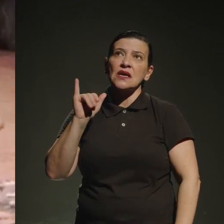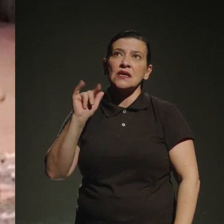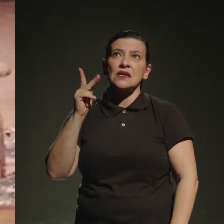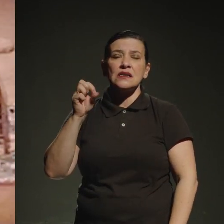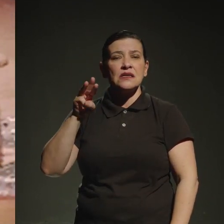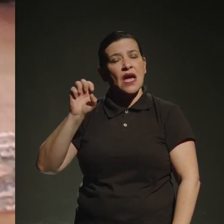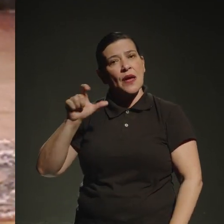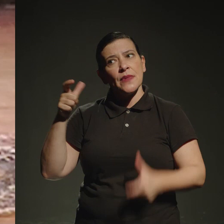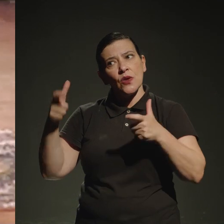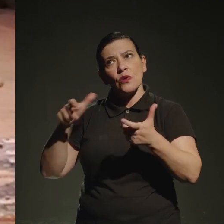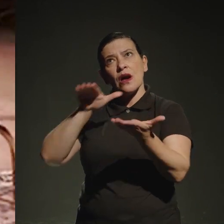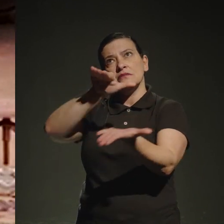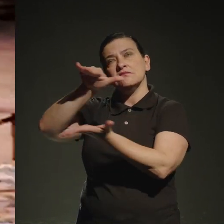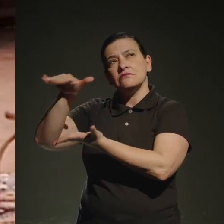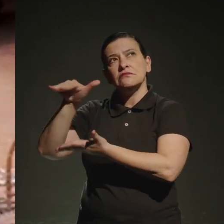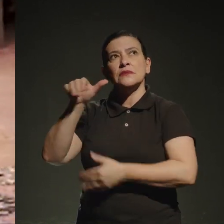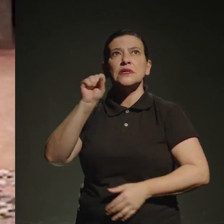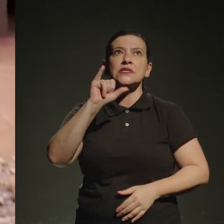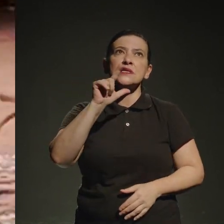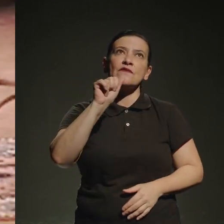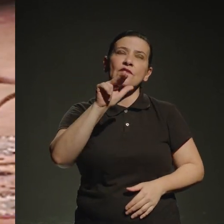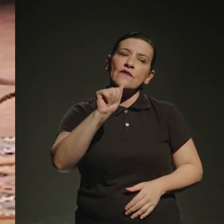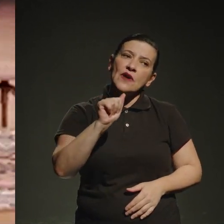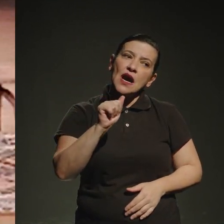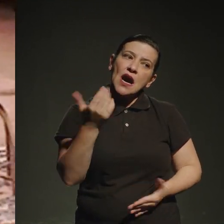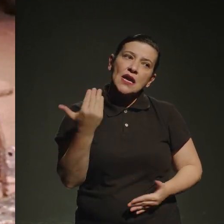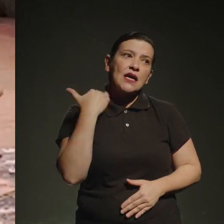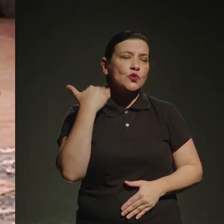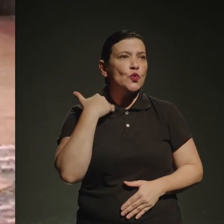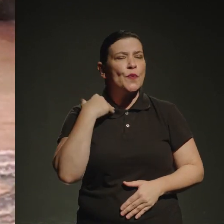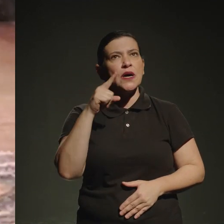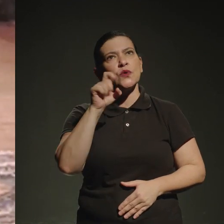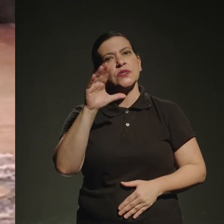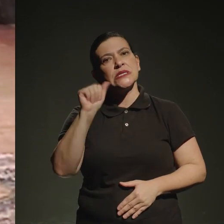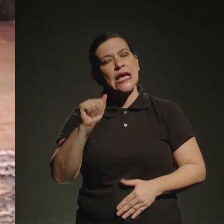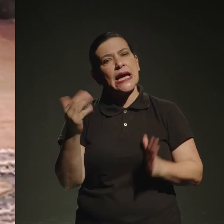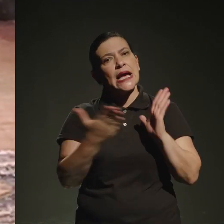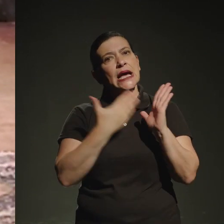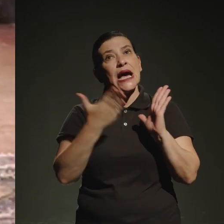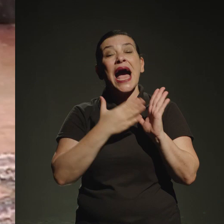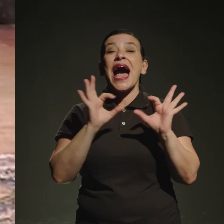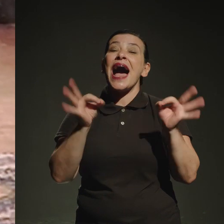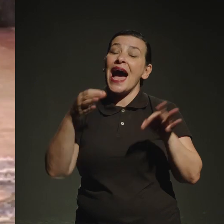tia Flora, claro. Mas a tia Flora tá tão velha e surda, tá tão esclerosada que ela nem vai